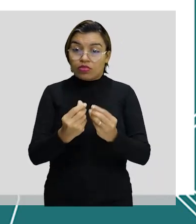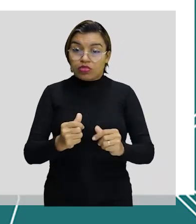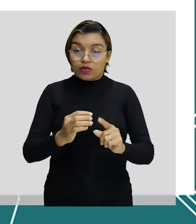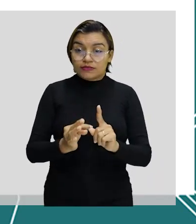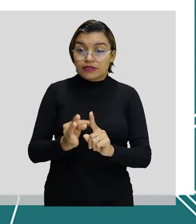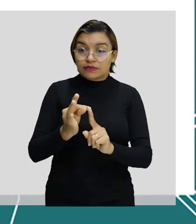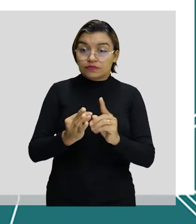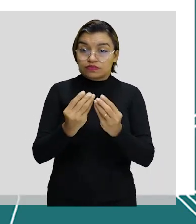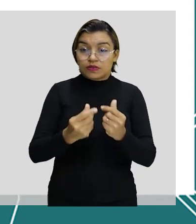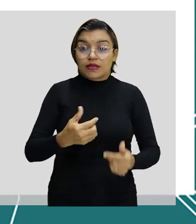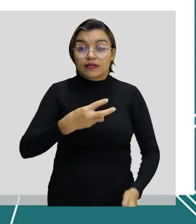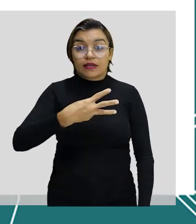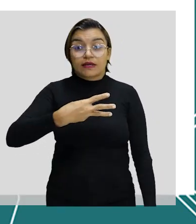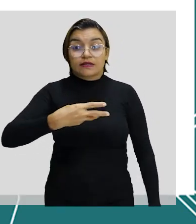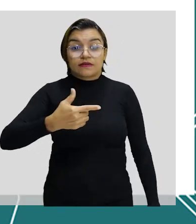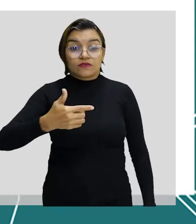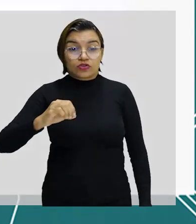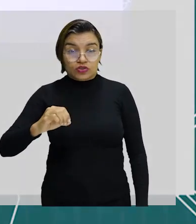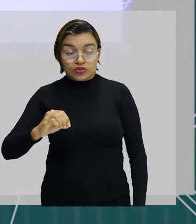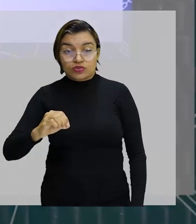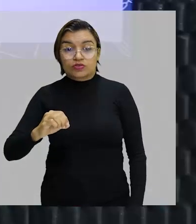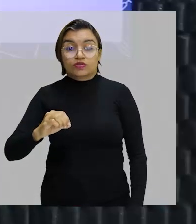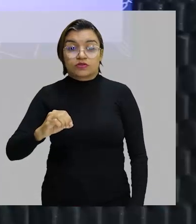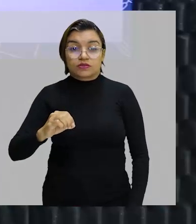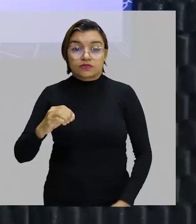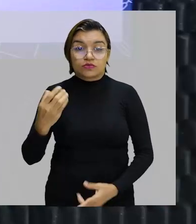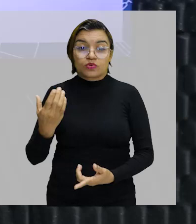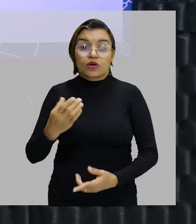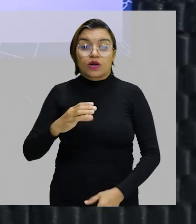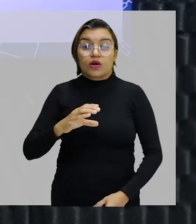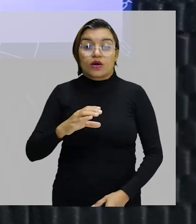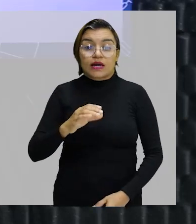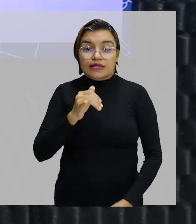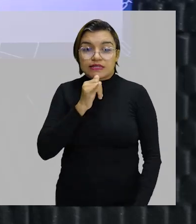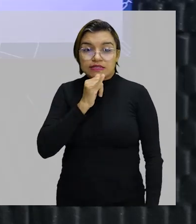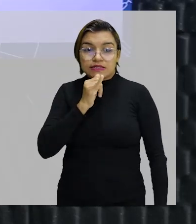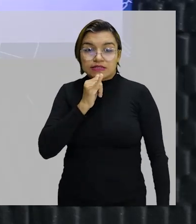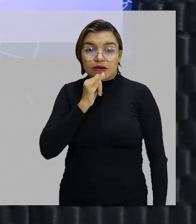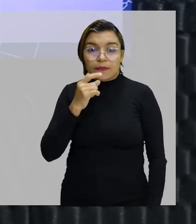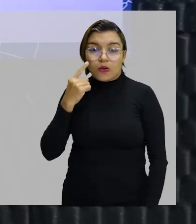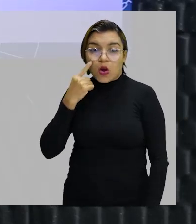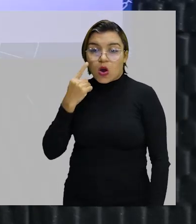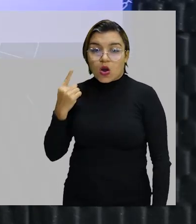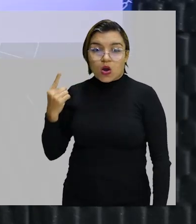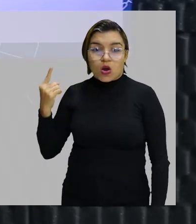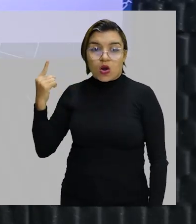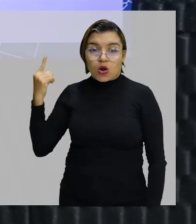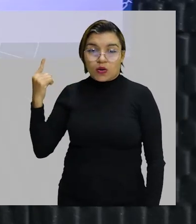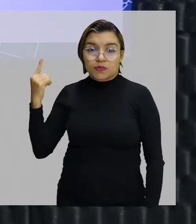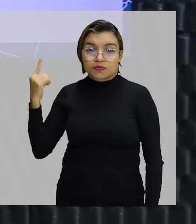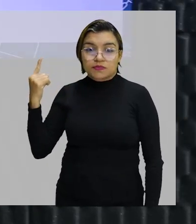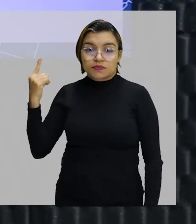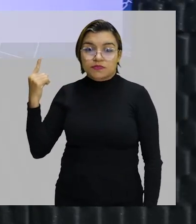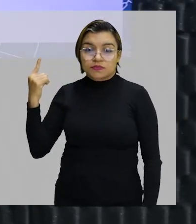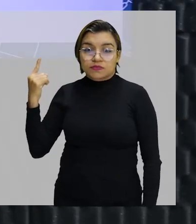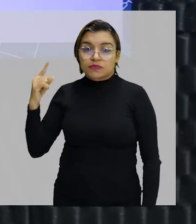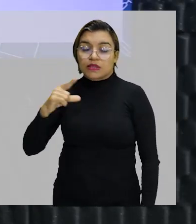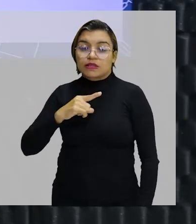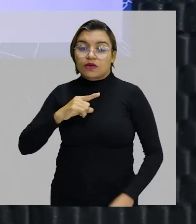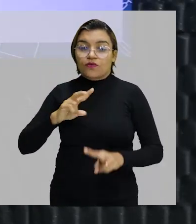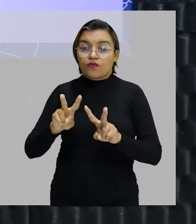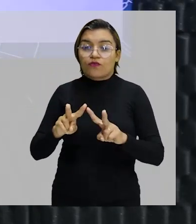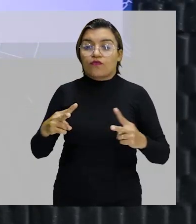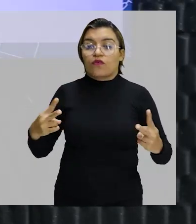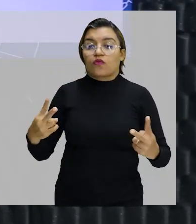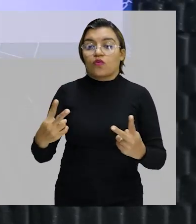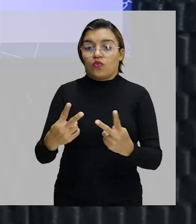de 320 gramas do carbonato de cálcio, teve seu volume medido a 27 graus Celsius